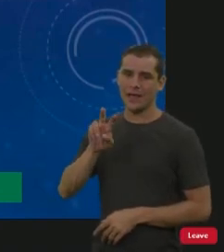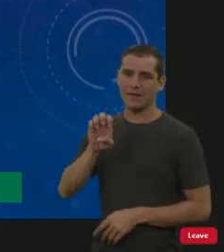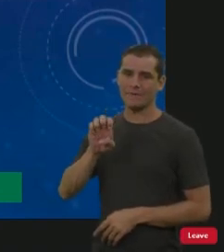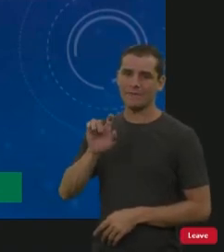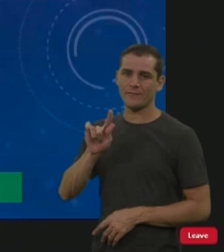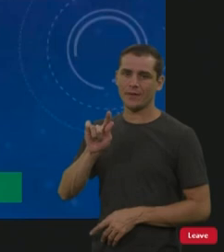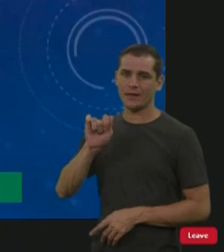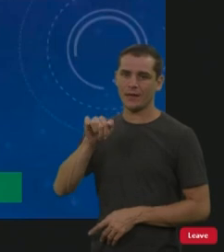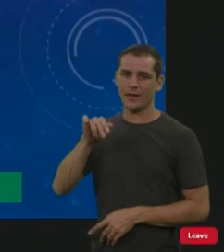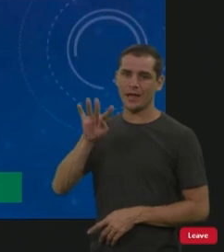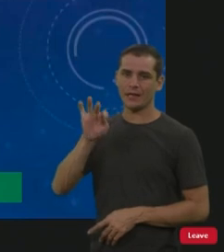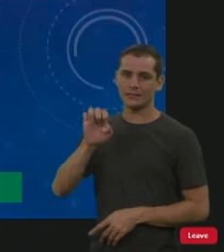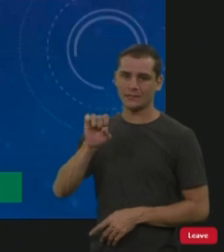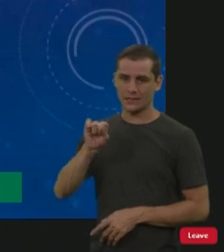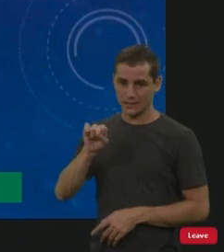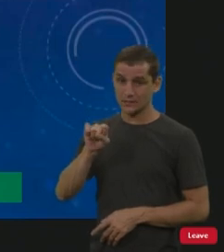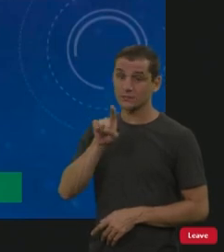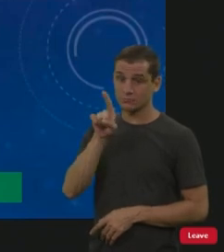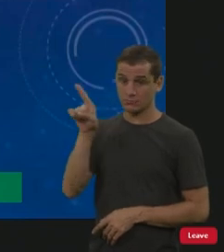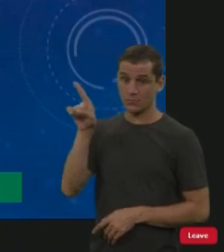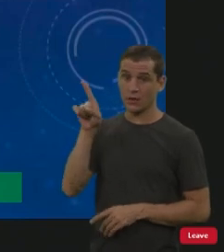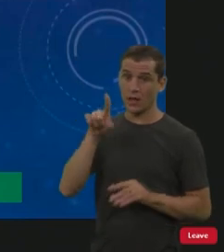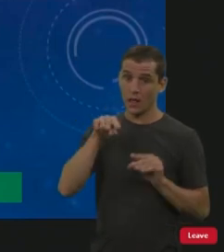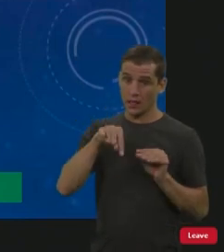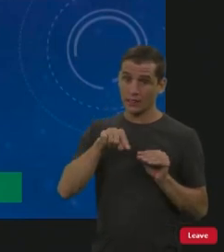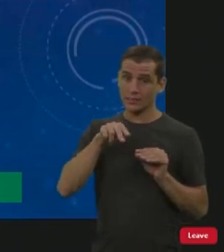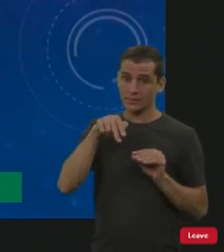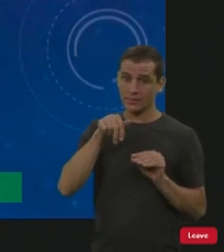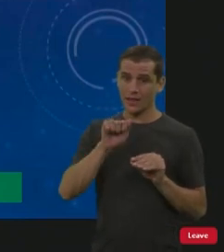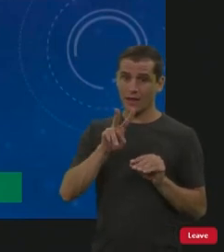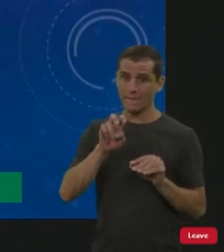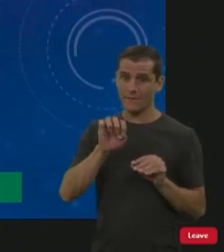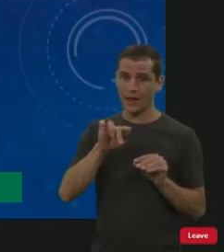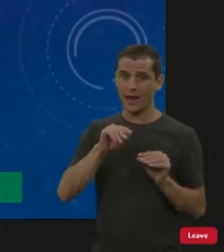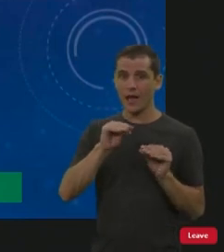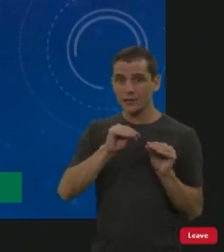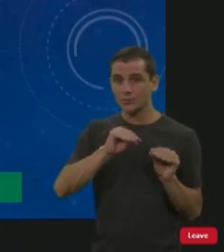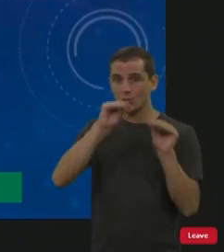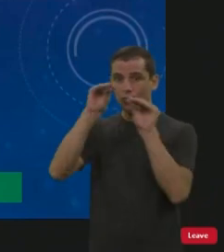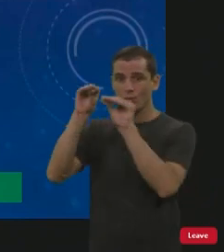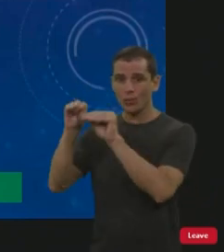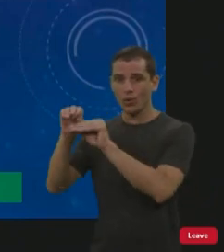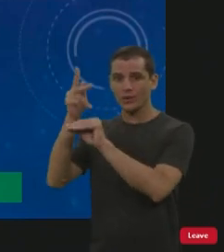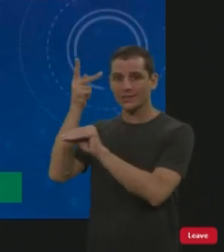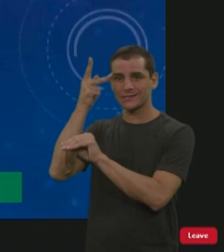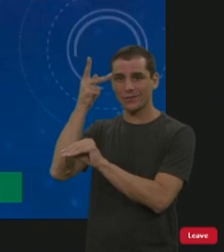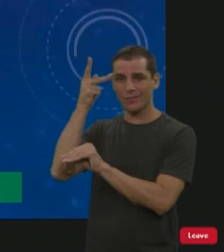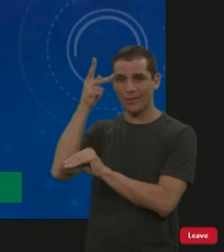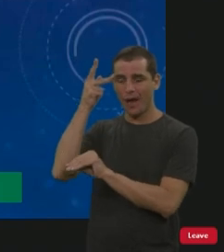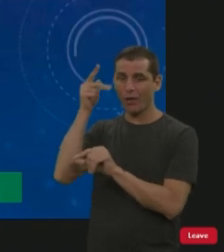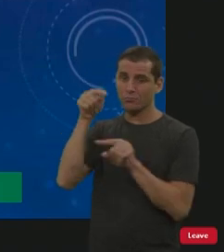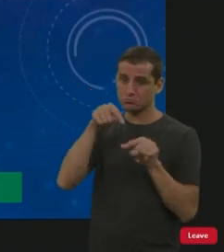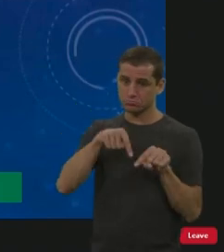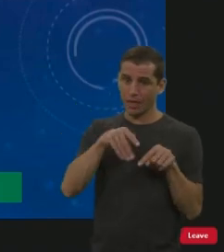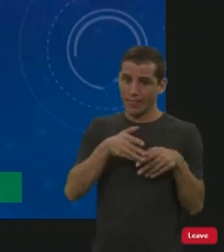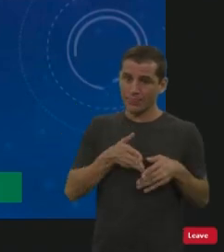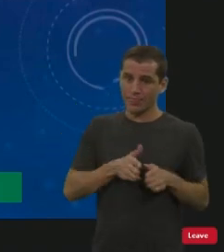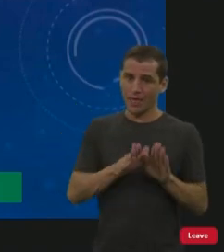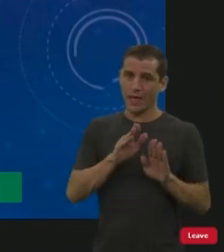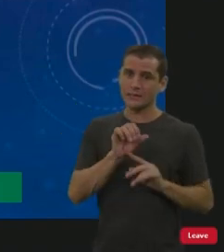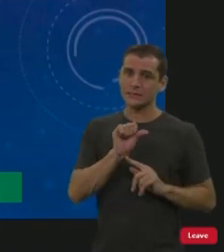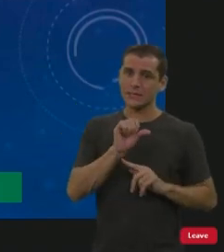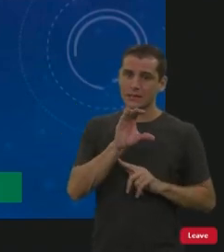São Paulo, ele mudou para São Paulo já de pequenininho e começou a tratar aqui, porque ele mudou para São Paulo, tá? Então, está